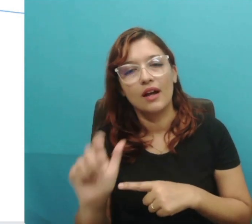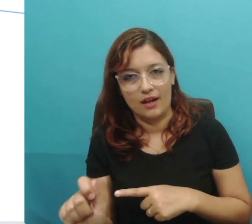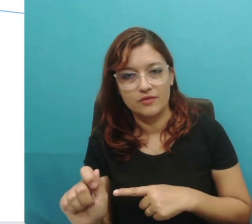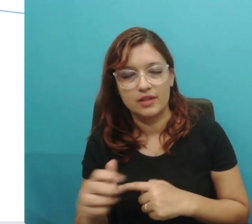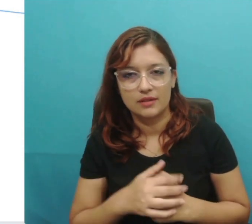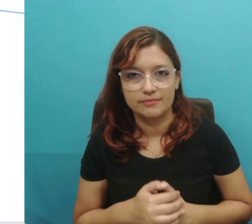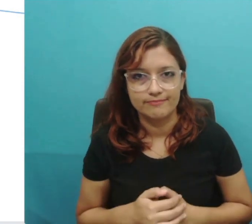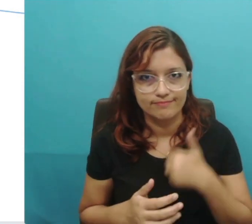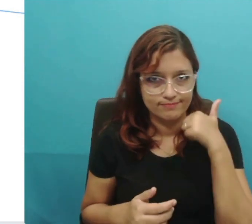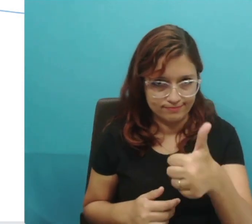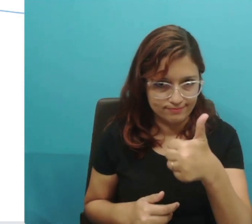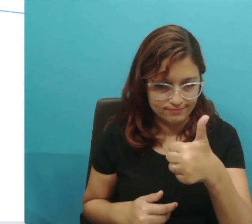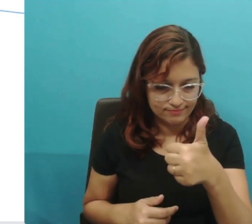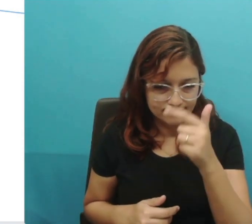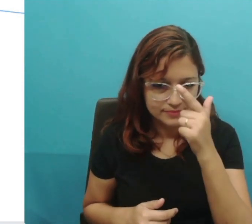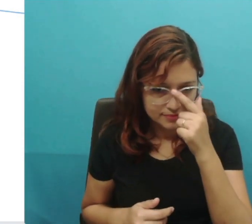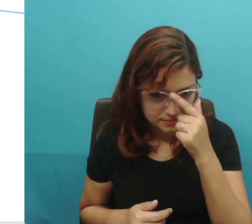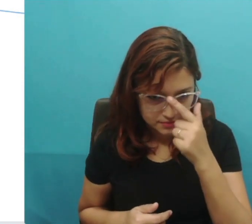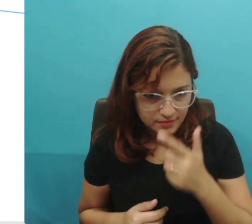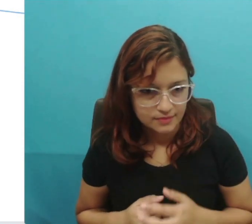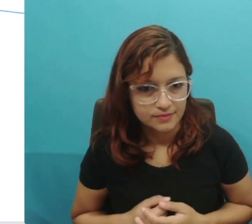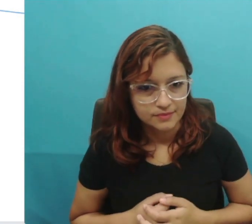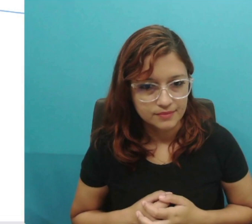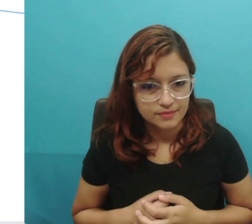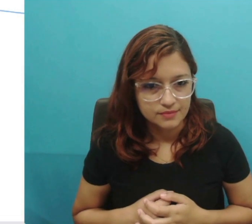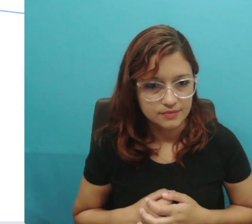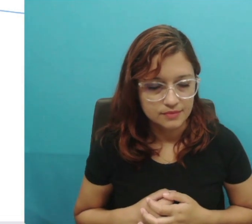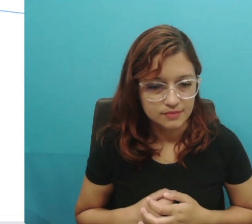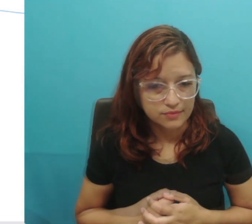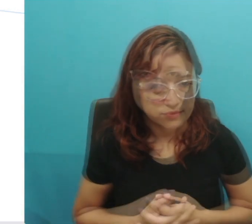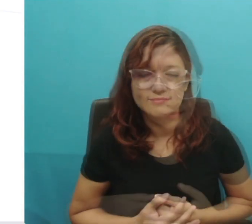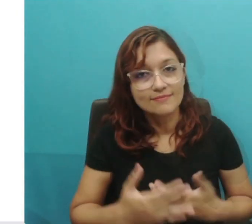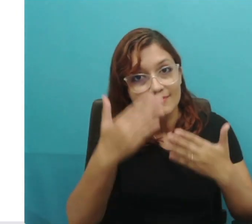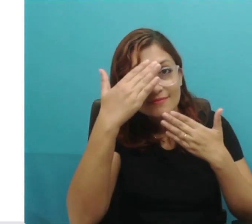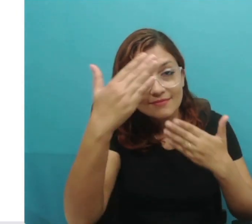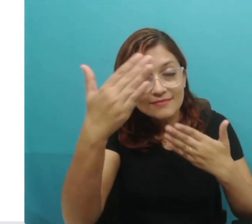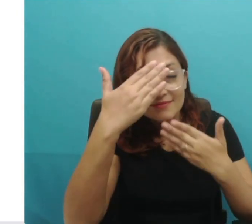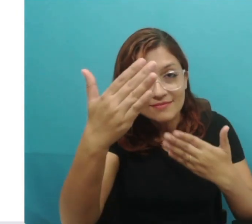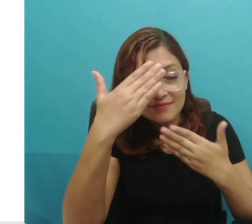E onde? Na África. Certo?